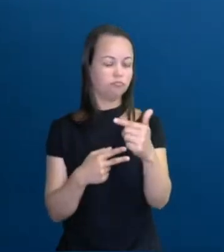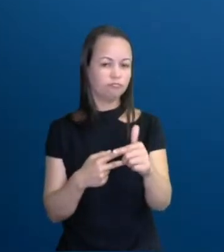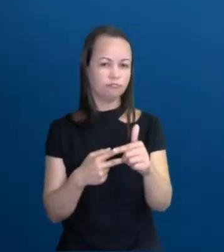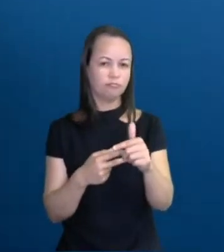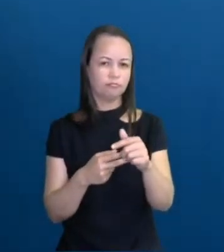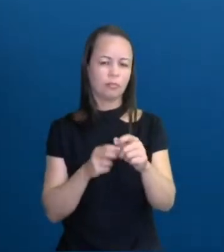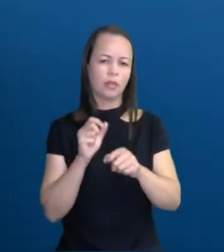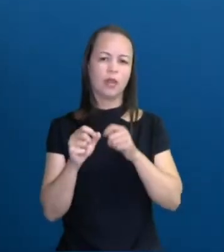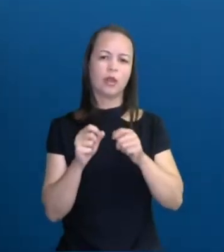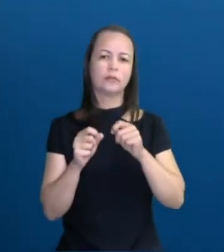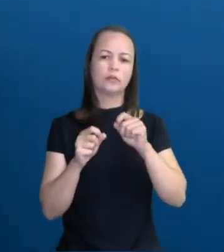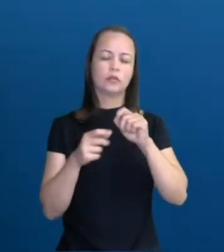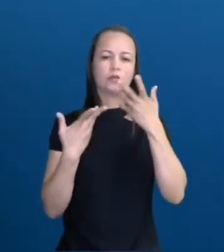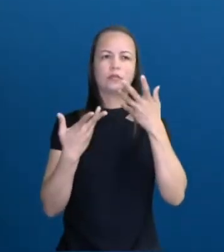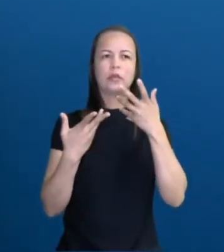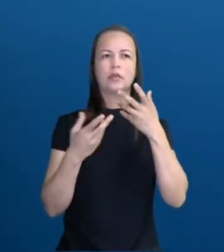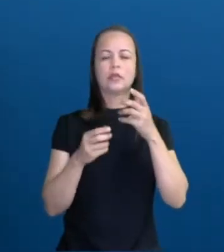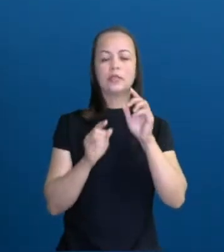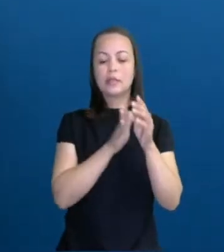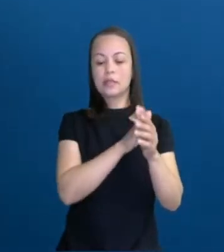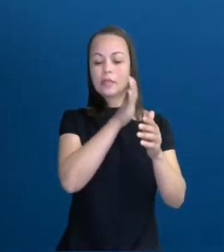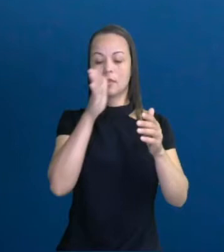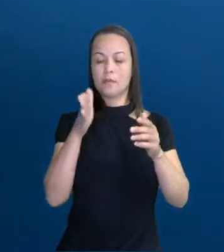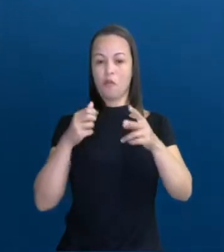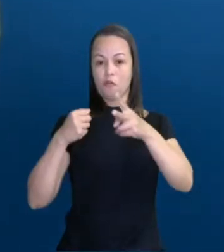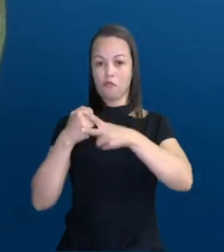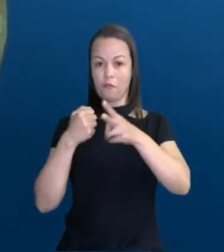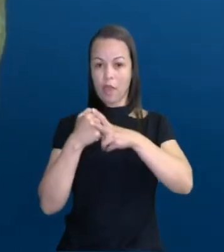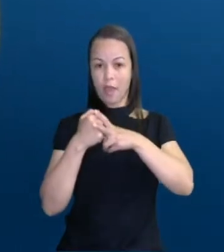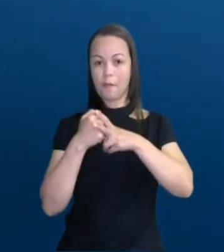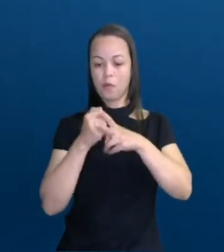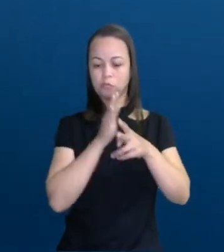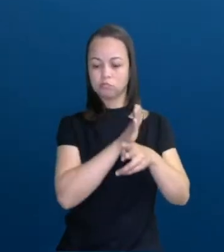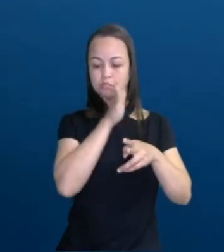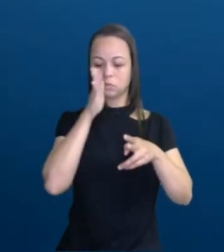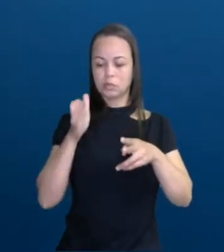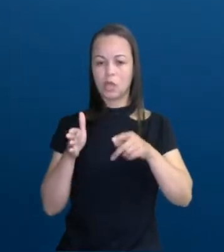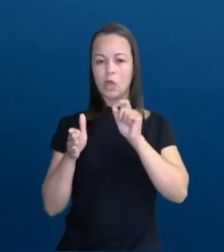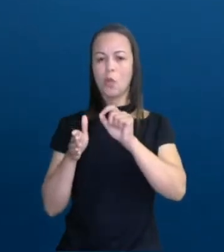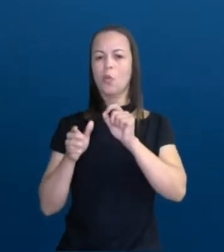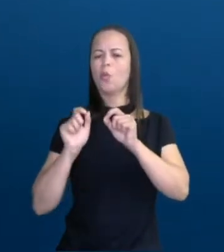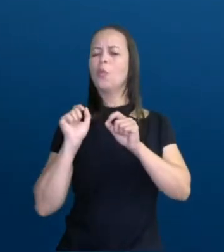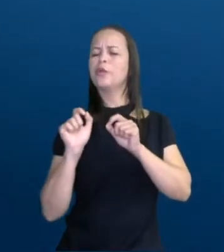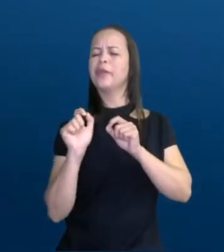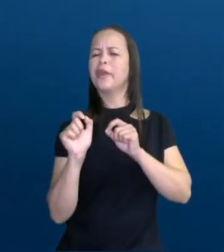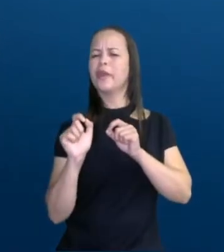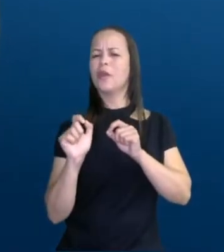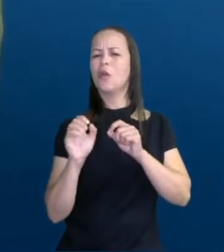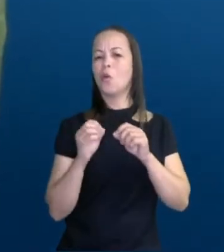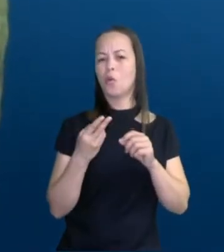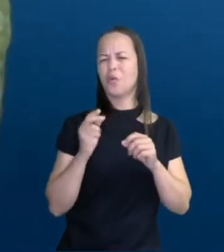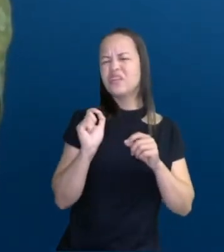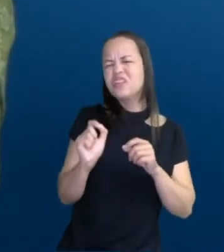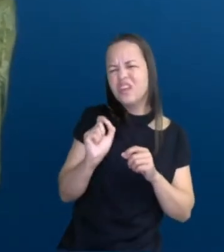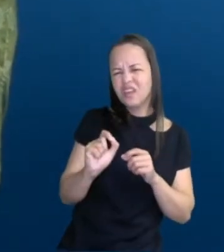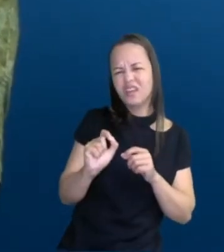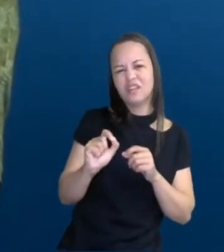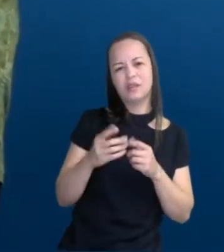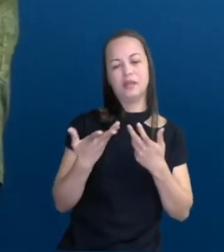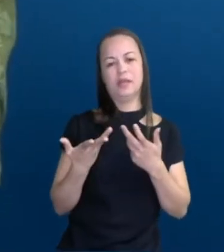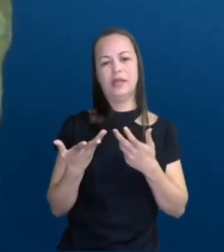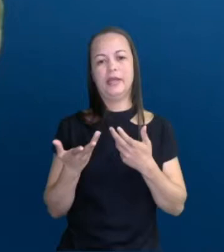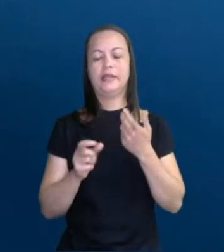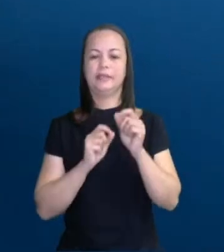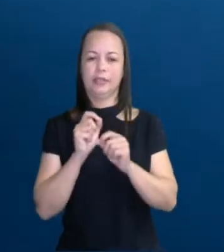que logo após o verbo eu conseguir encaixar a pergunta o que ou quem, esse verbo